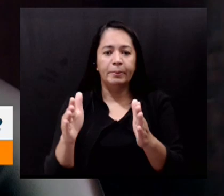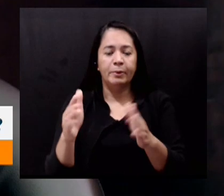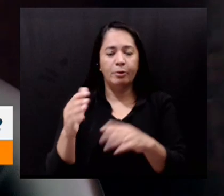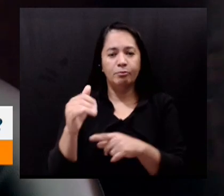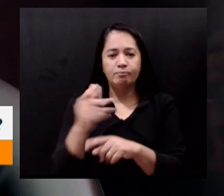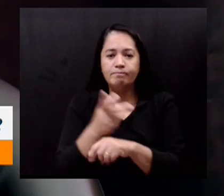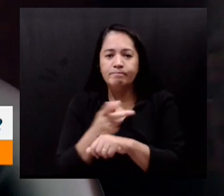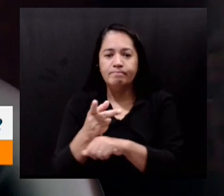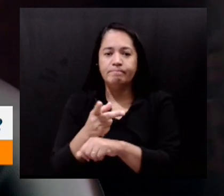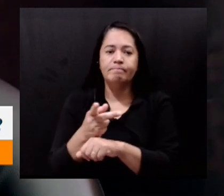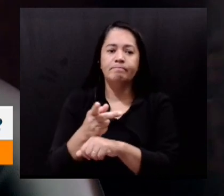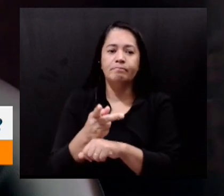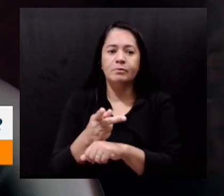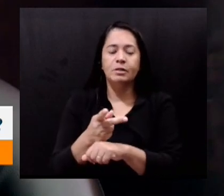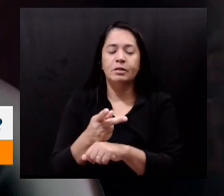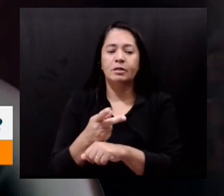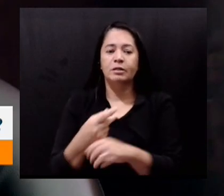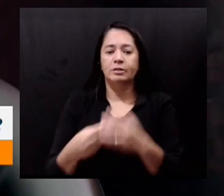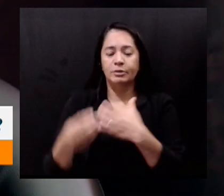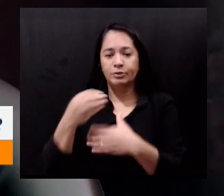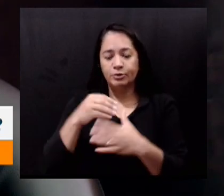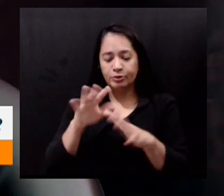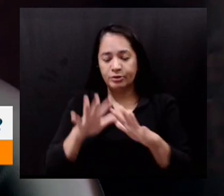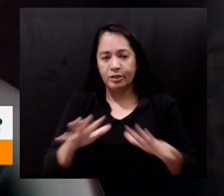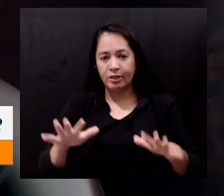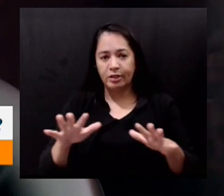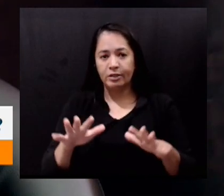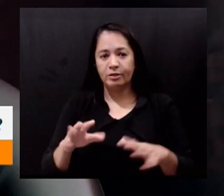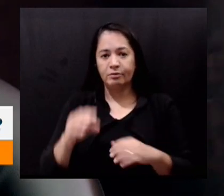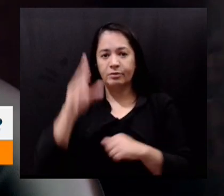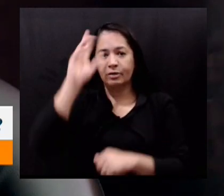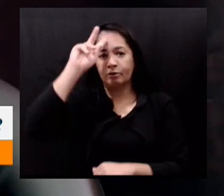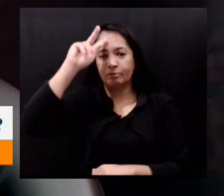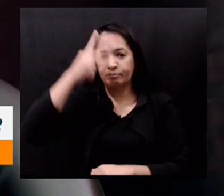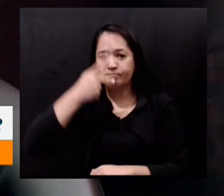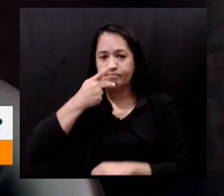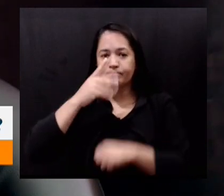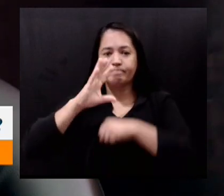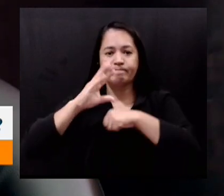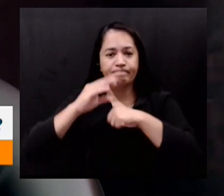dentro do repertório do autoconhecimento,